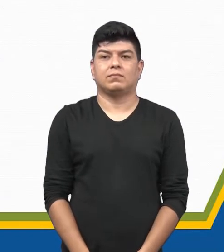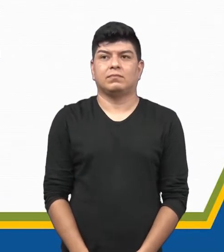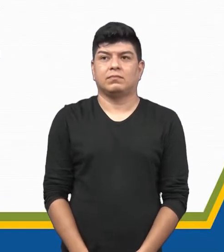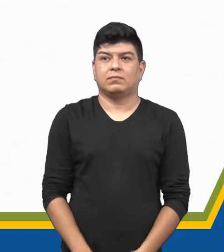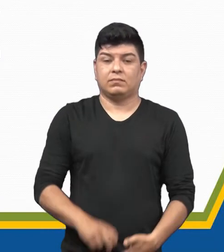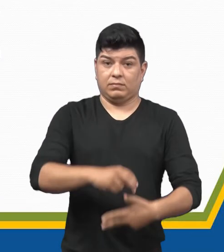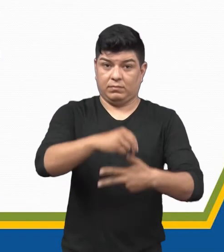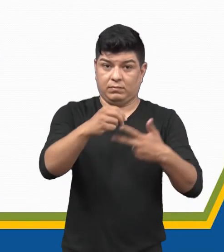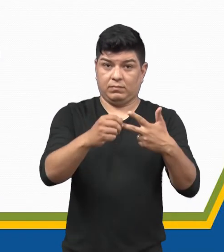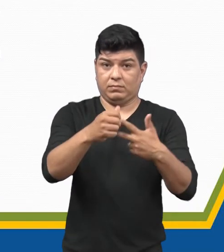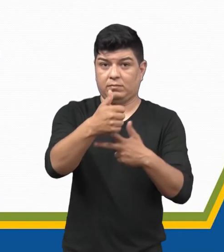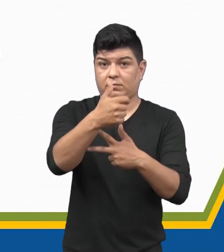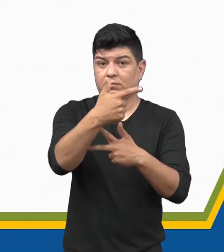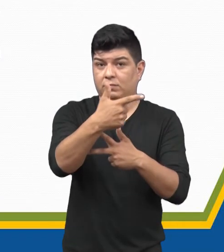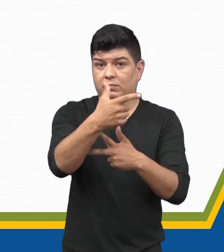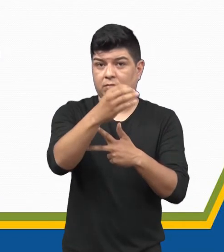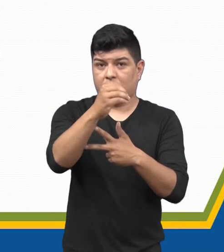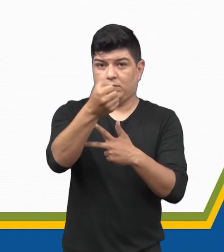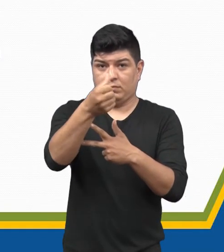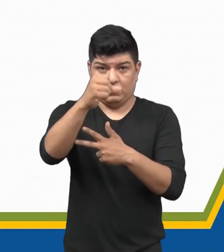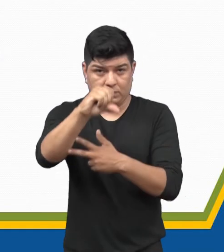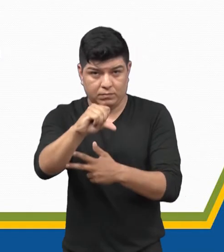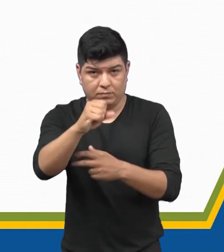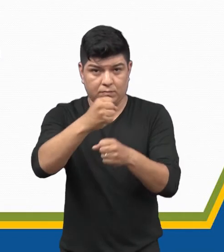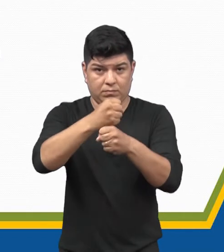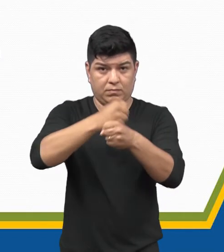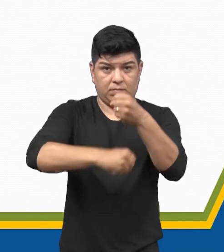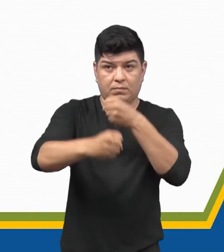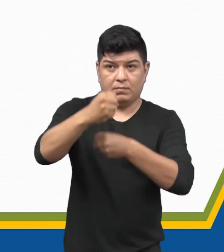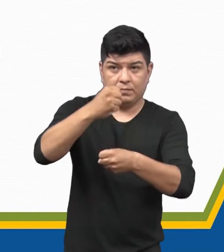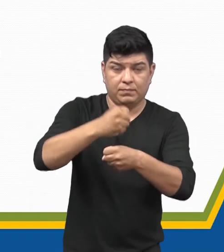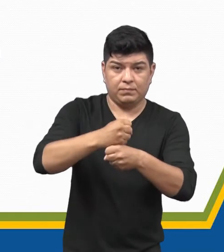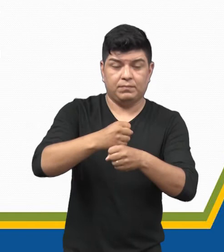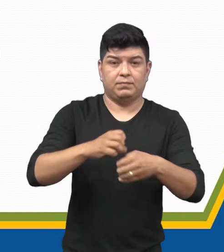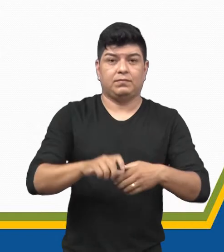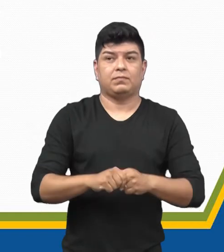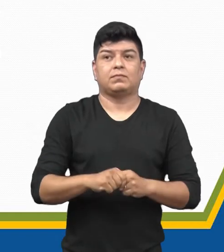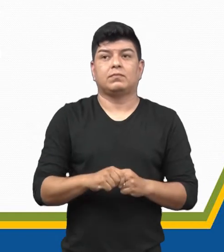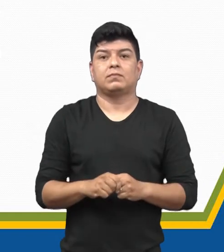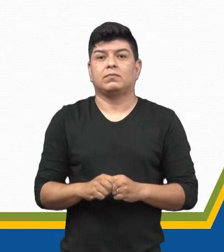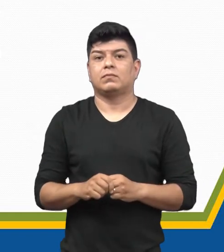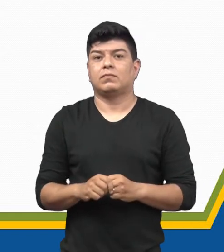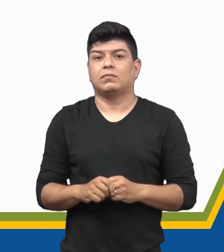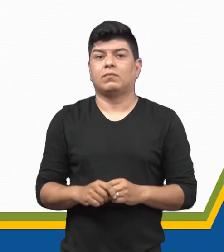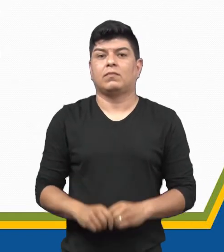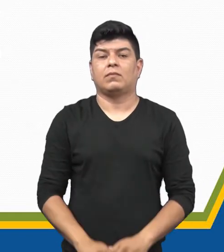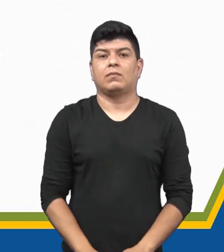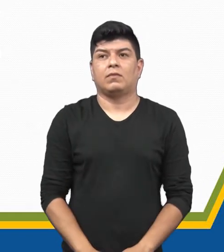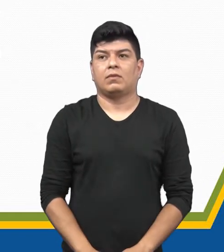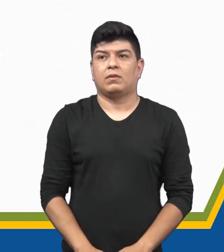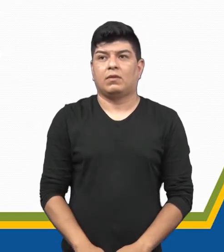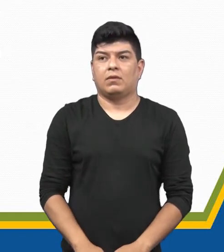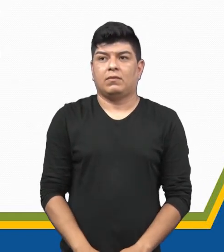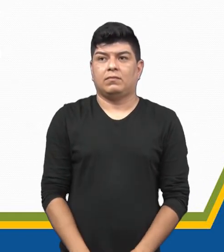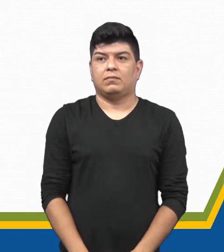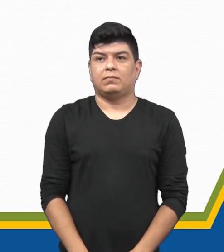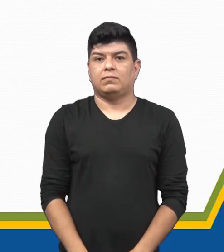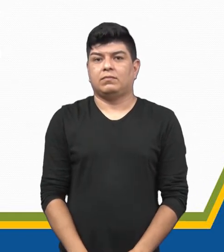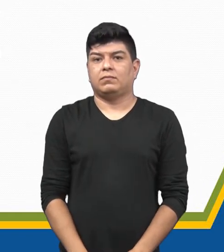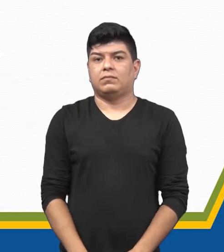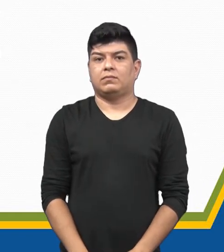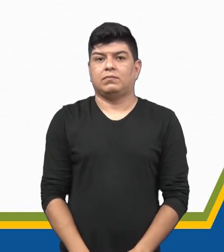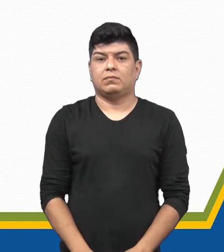Enem 2019, então bem recente, no ano anterior, no ano passado, né? Quando se trata de competência